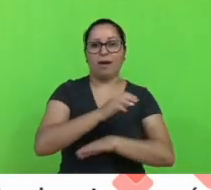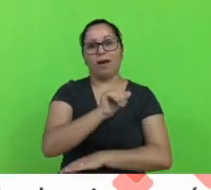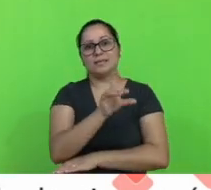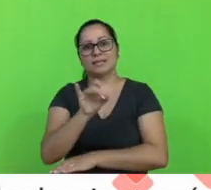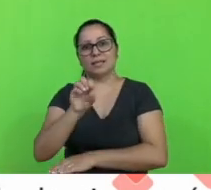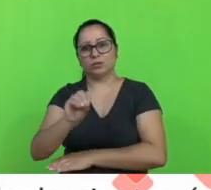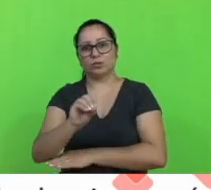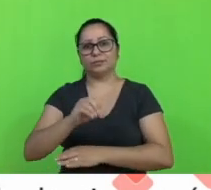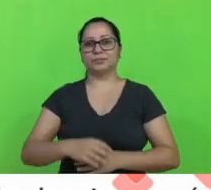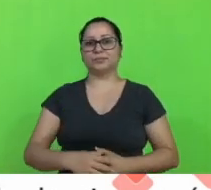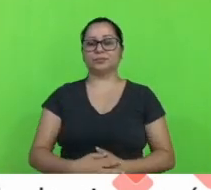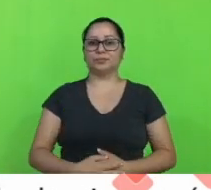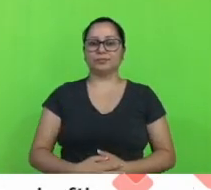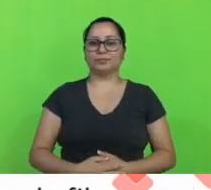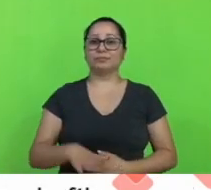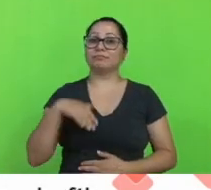provedor de acesso.